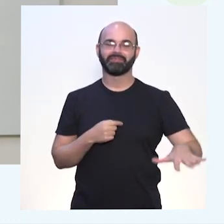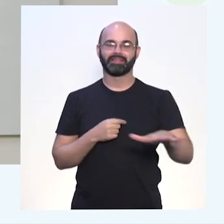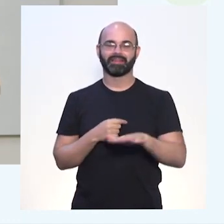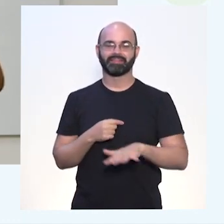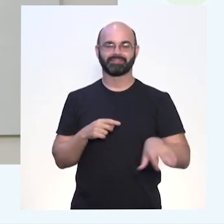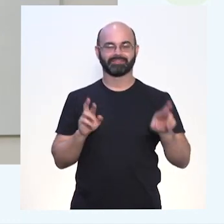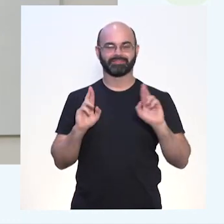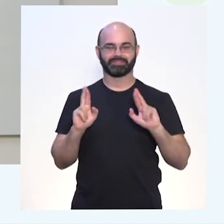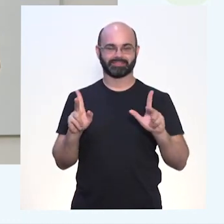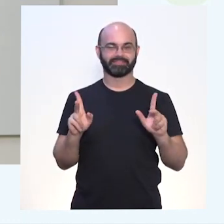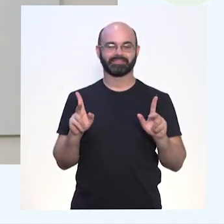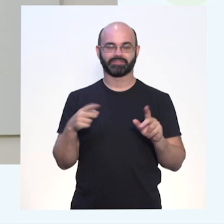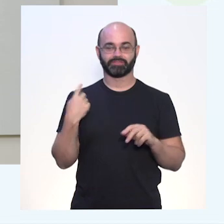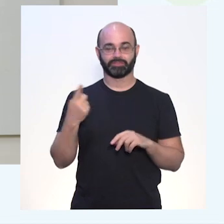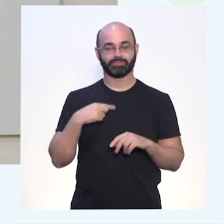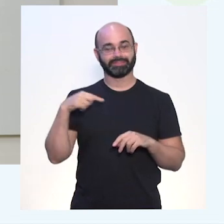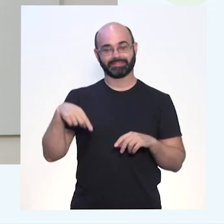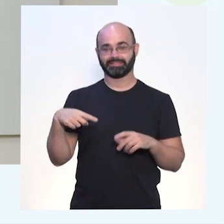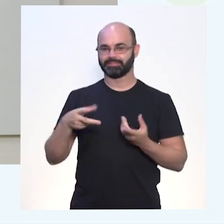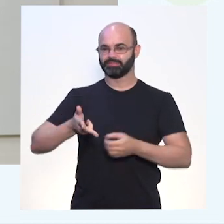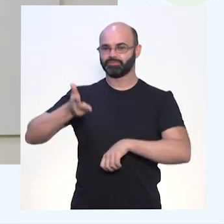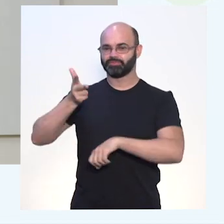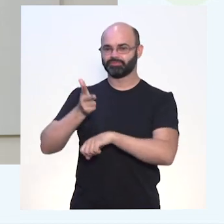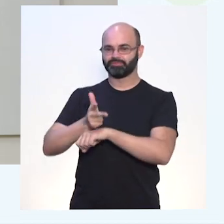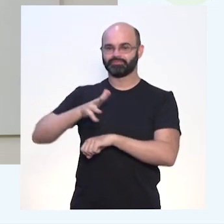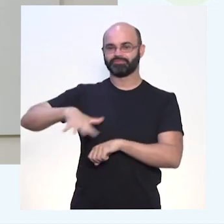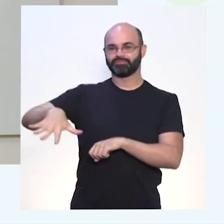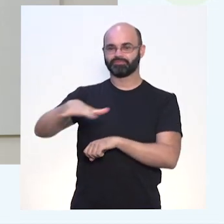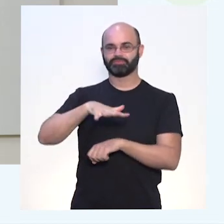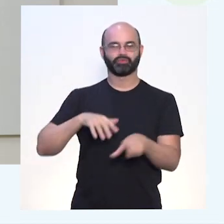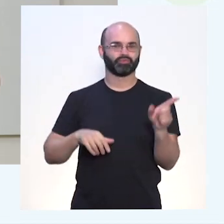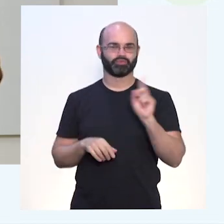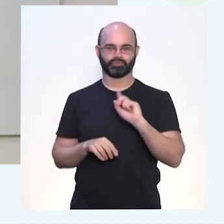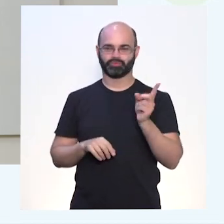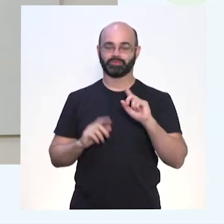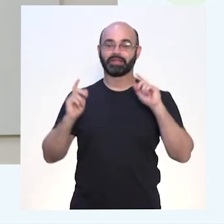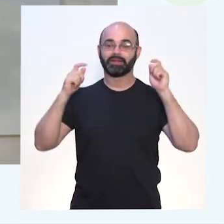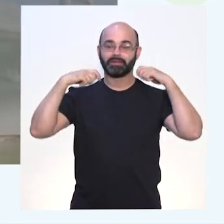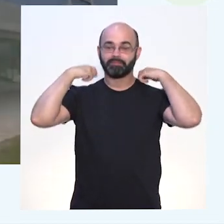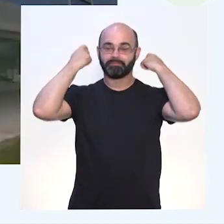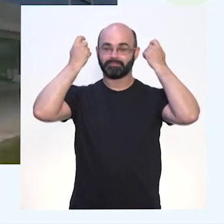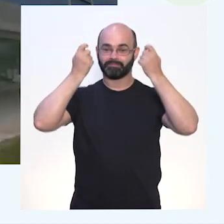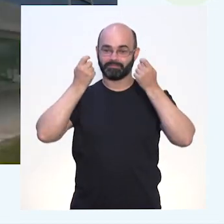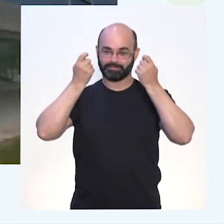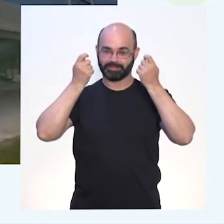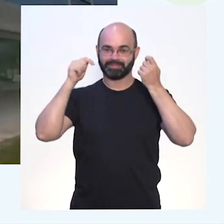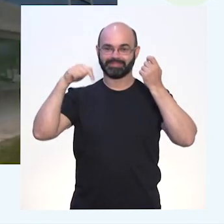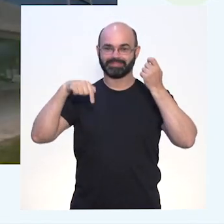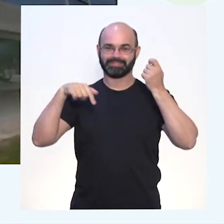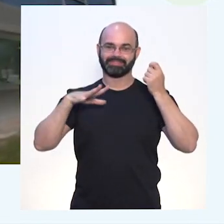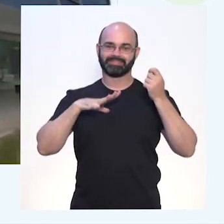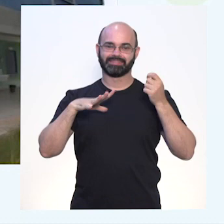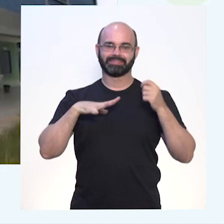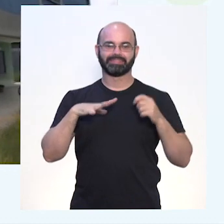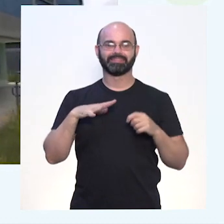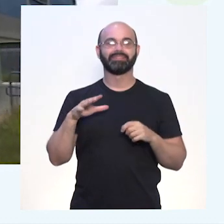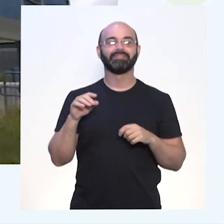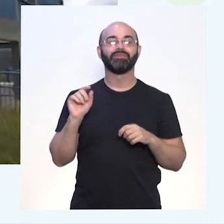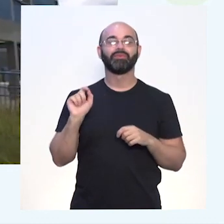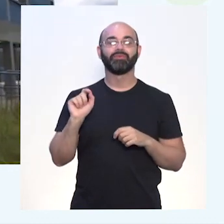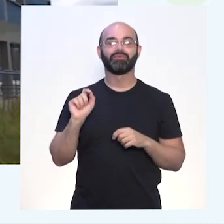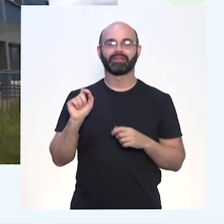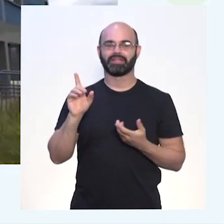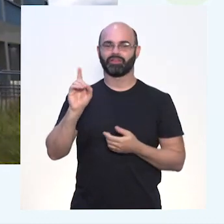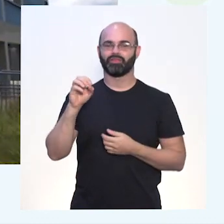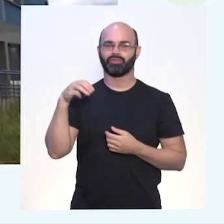aqui no estúdio, nós estamos numa escola aqui na cidade de Bragança. E essa escola É a escola Dom Bruno